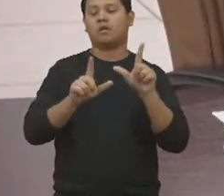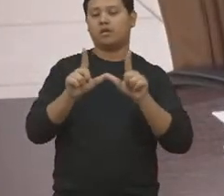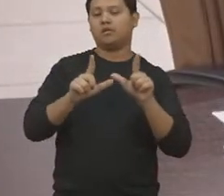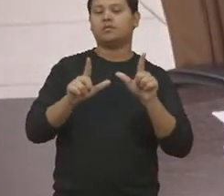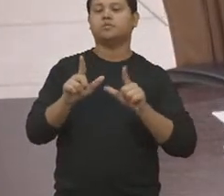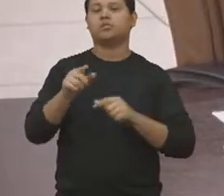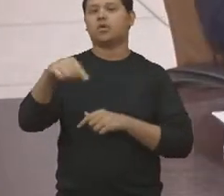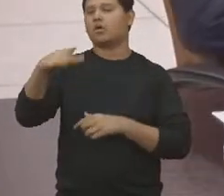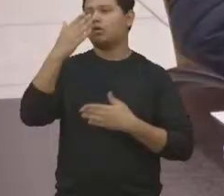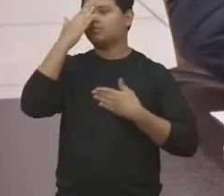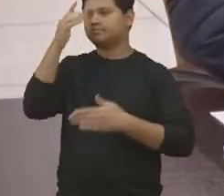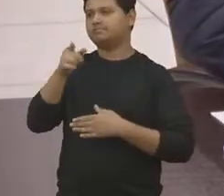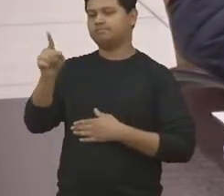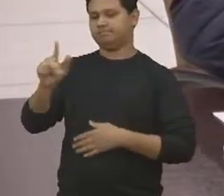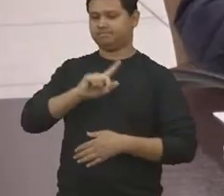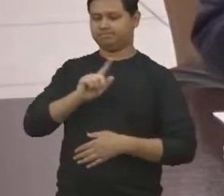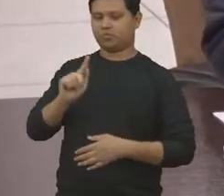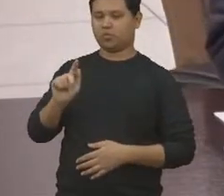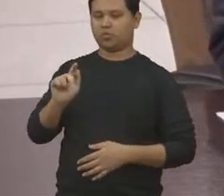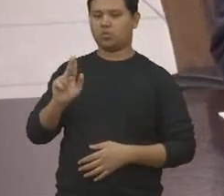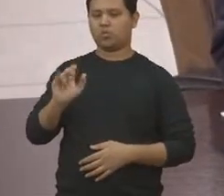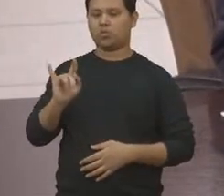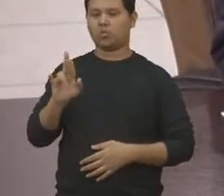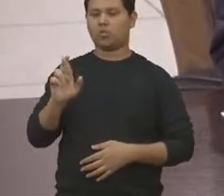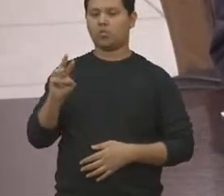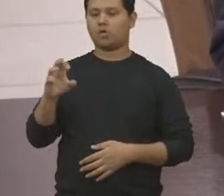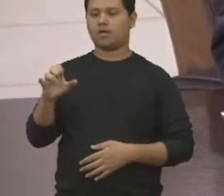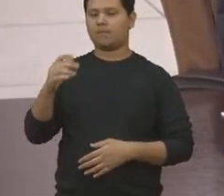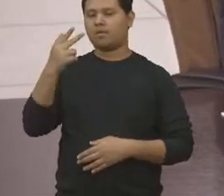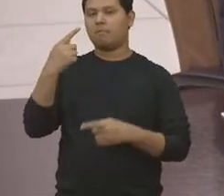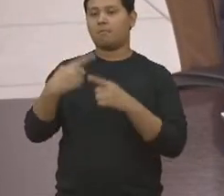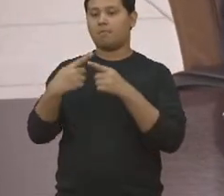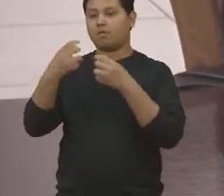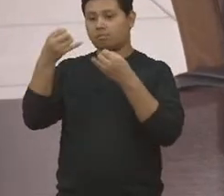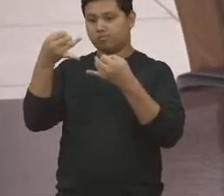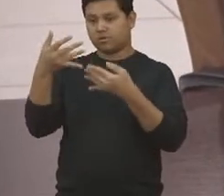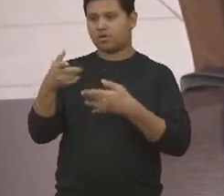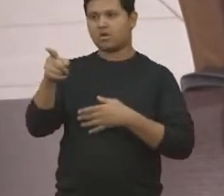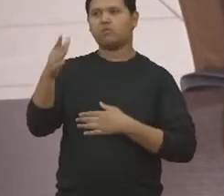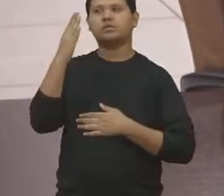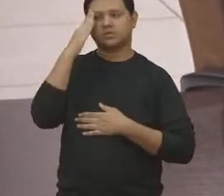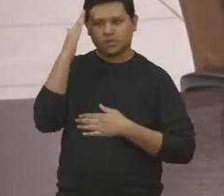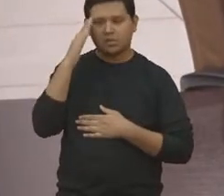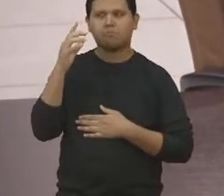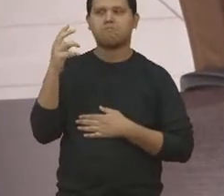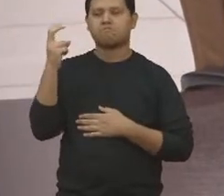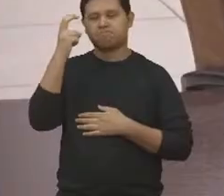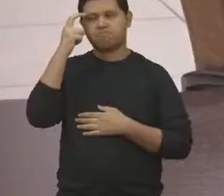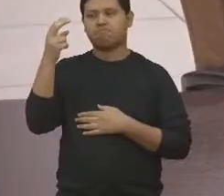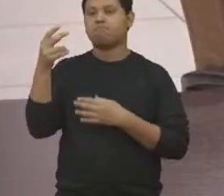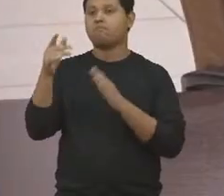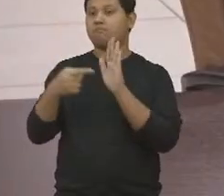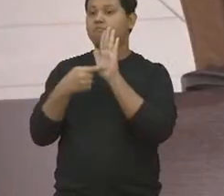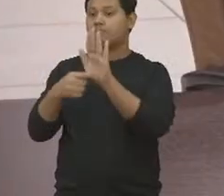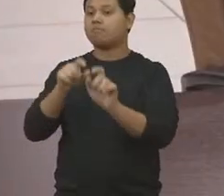sua equipe pela explanação, pelos esclarecimentos, mas a gente sabe, e você muito bem pontuou, que